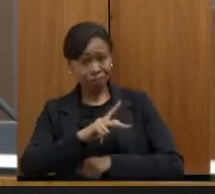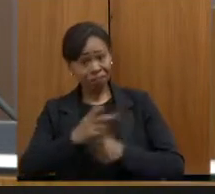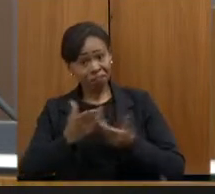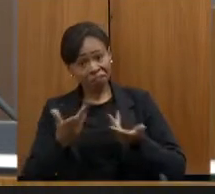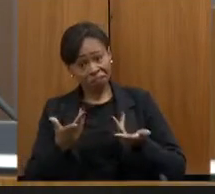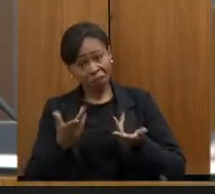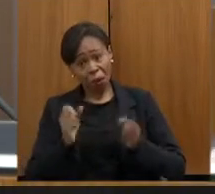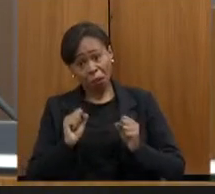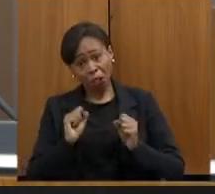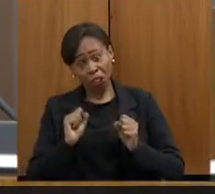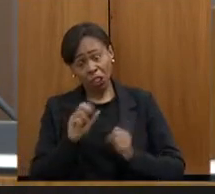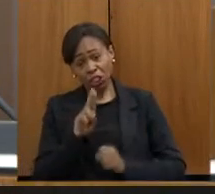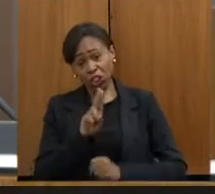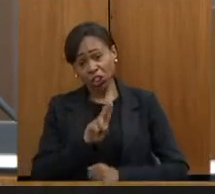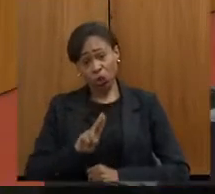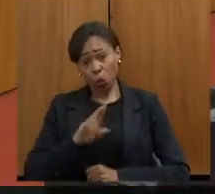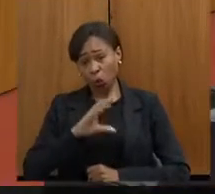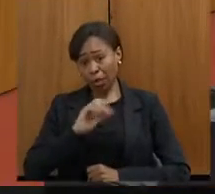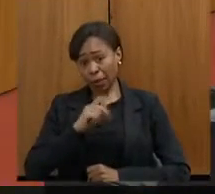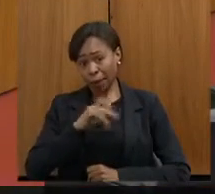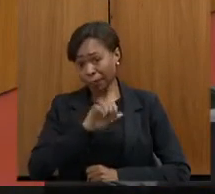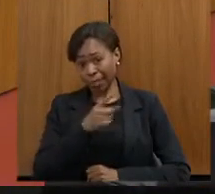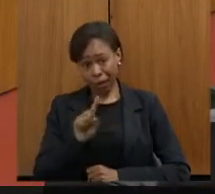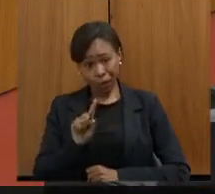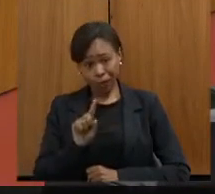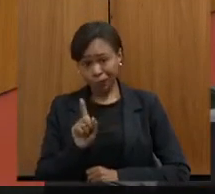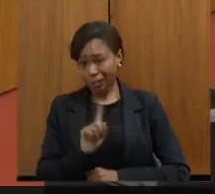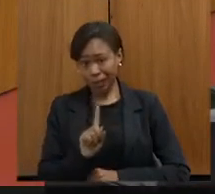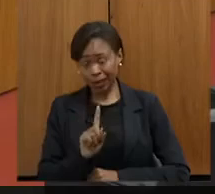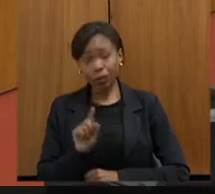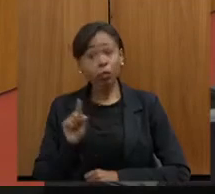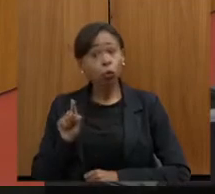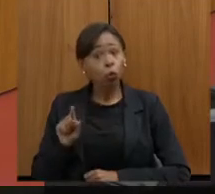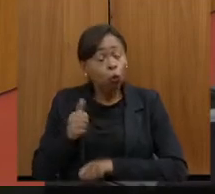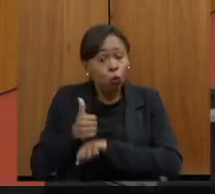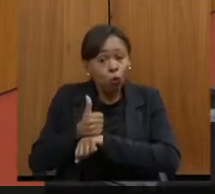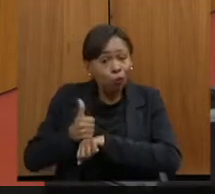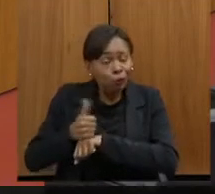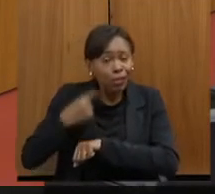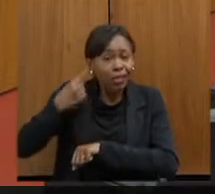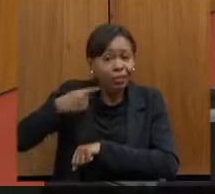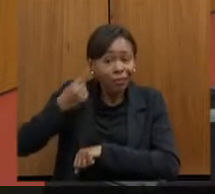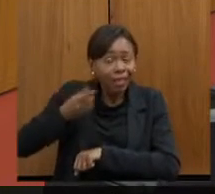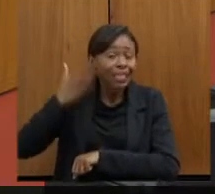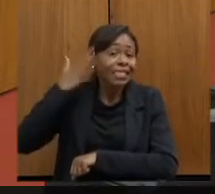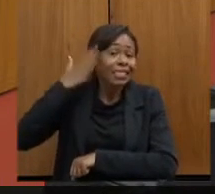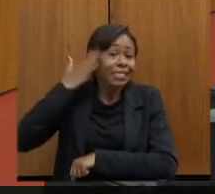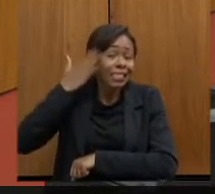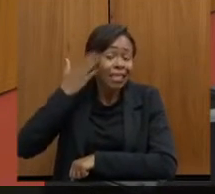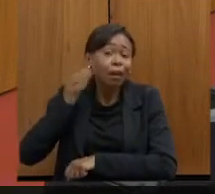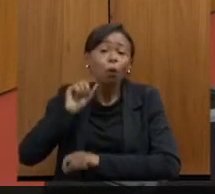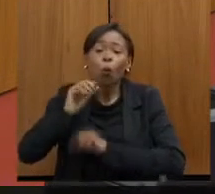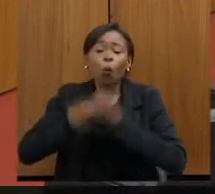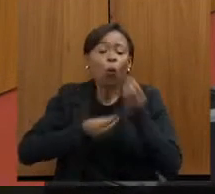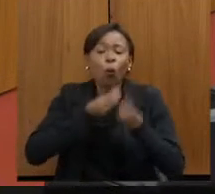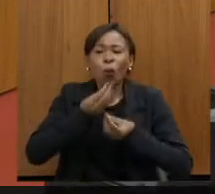os campeão, imagine Reúbe, o advogado tem que saber que isso aí é uma mera detenção, isso não é posse,